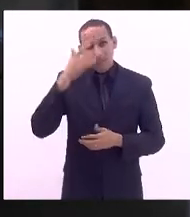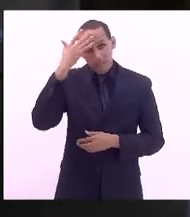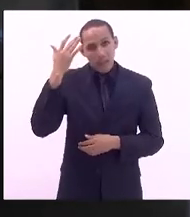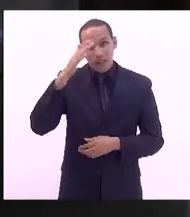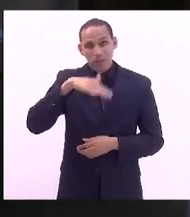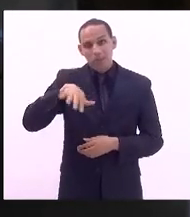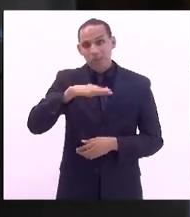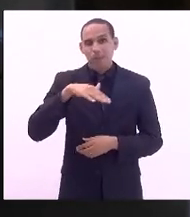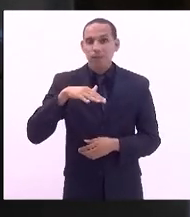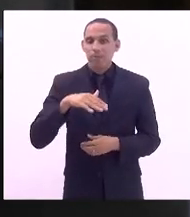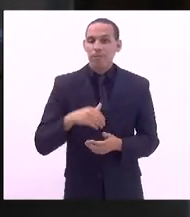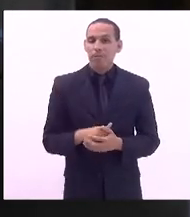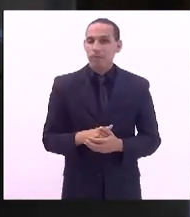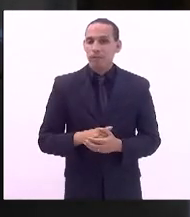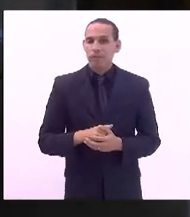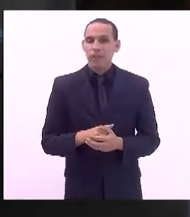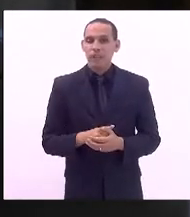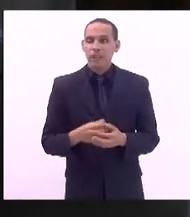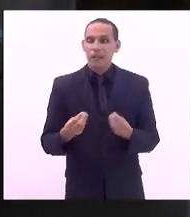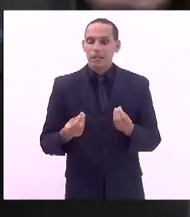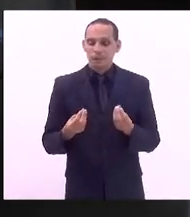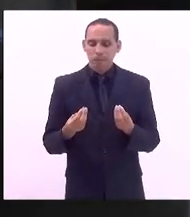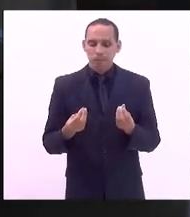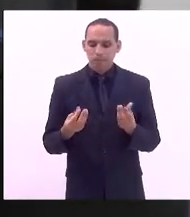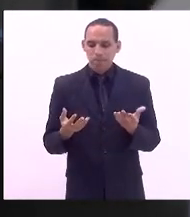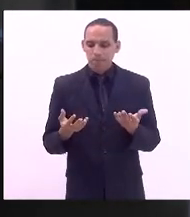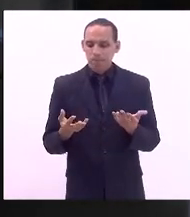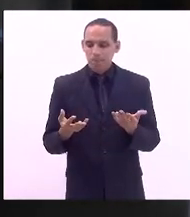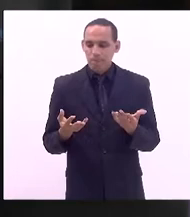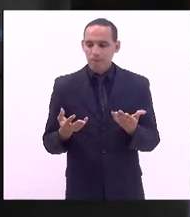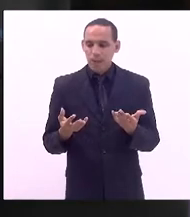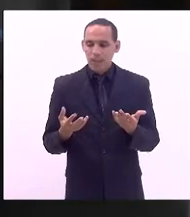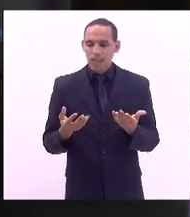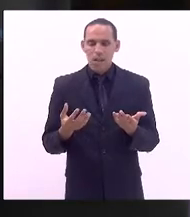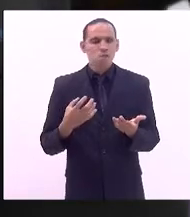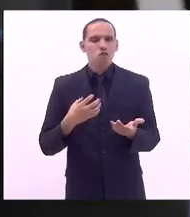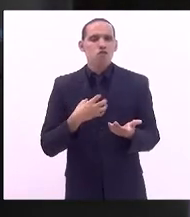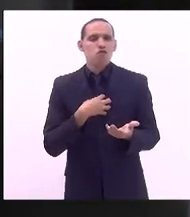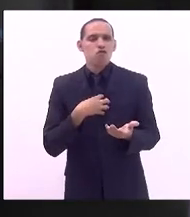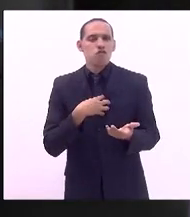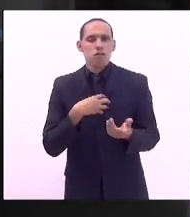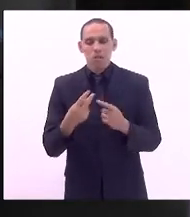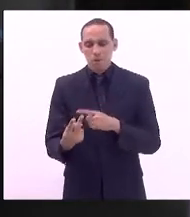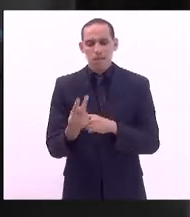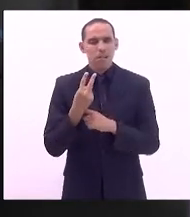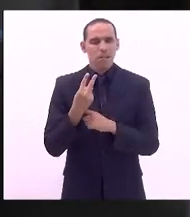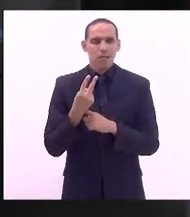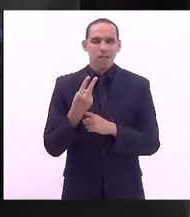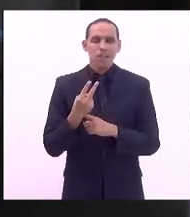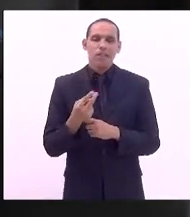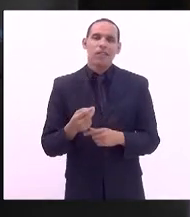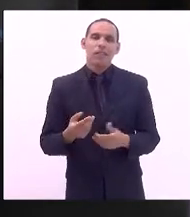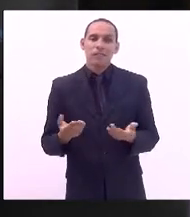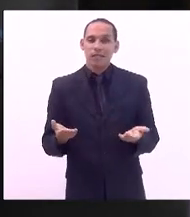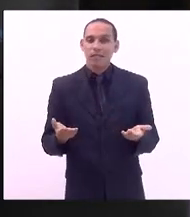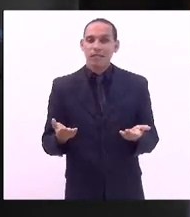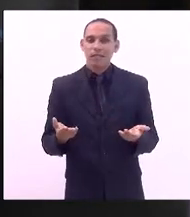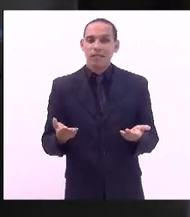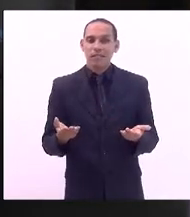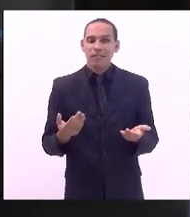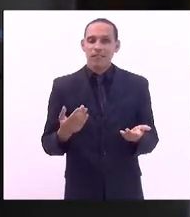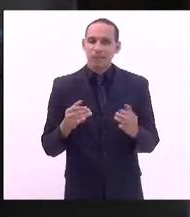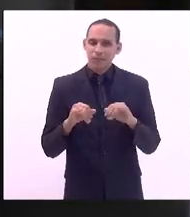dão as fazer a sua vamos acesso ar a forma de se proteger Então dentro disso